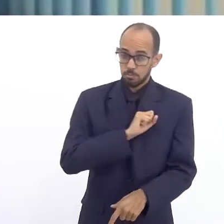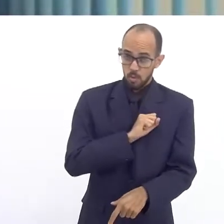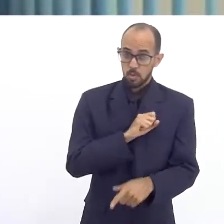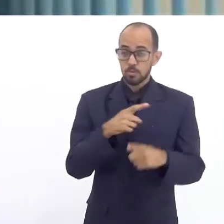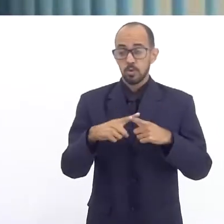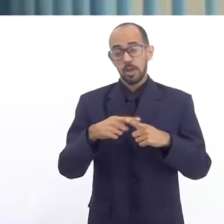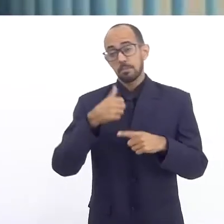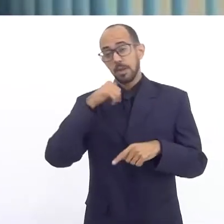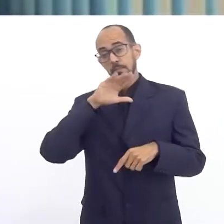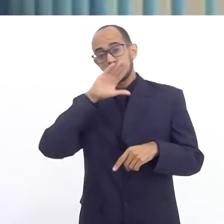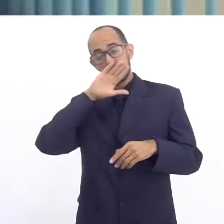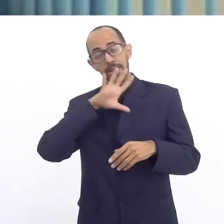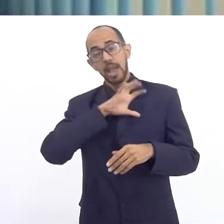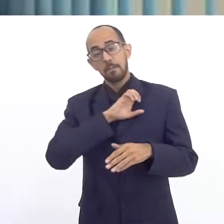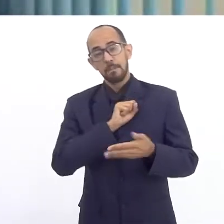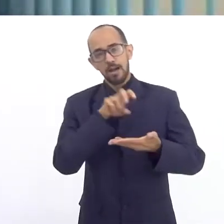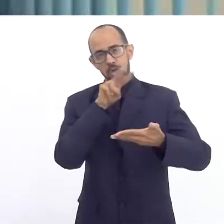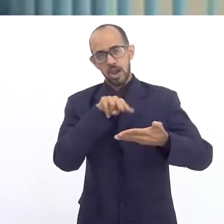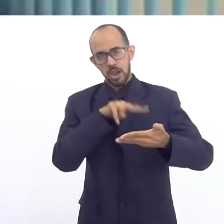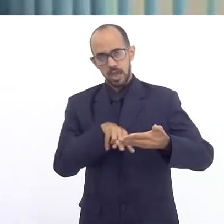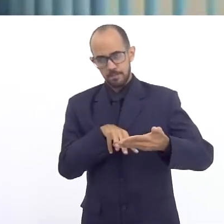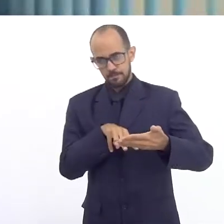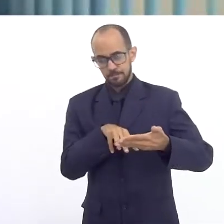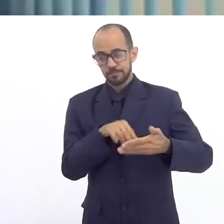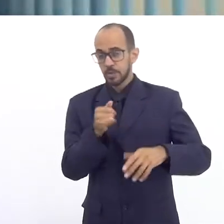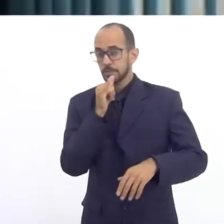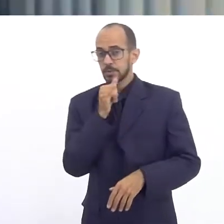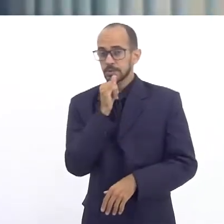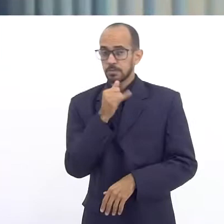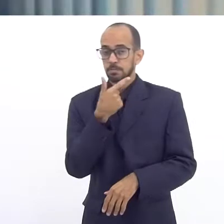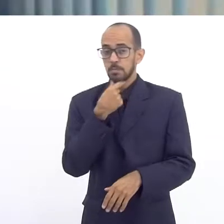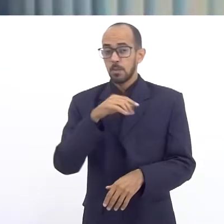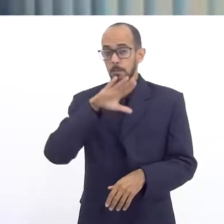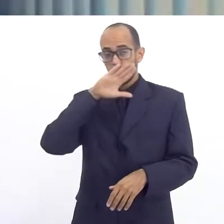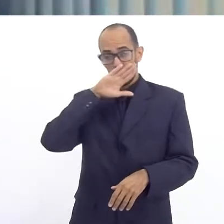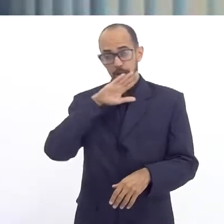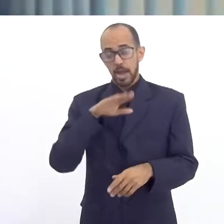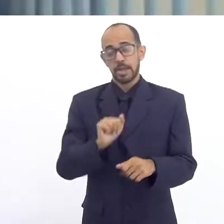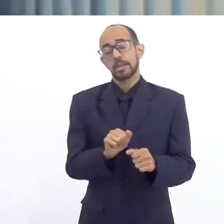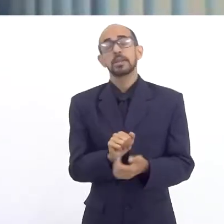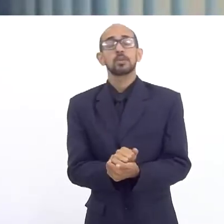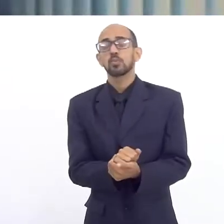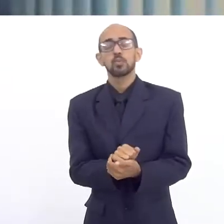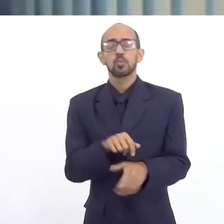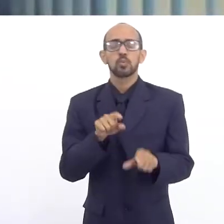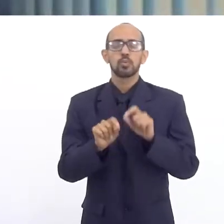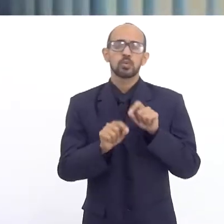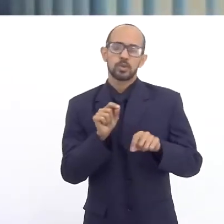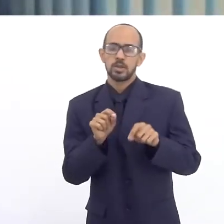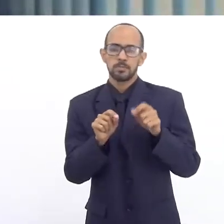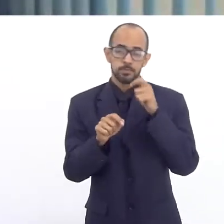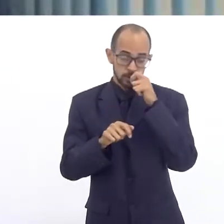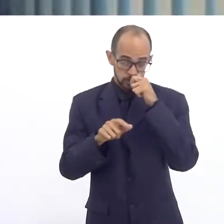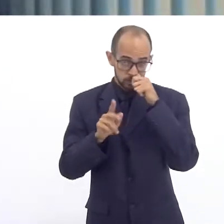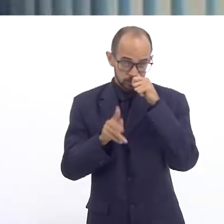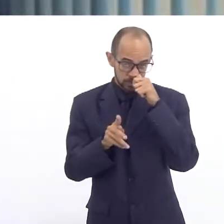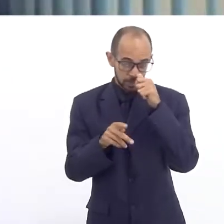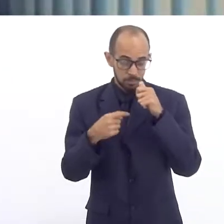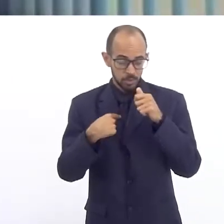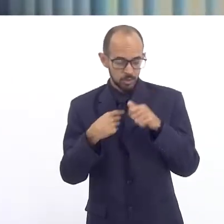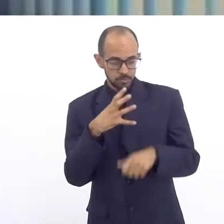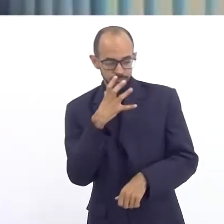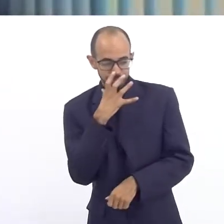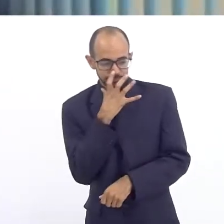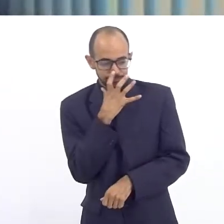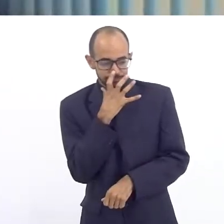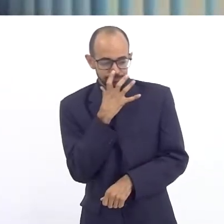porque minha mãe também adorava ler. O meu pai, só para você ter uma ideia, eu acho que isso é uma coisa que sempre me